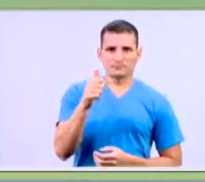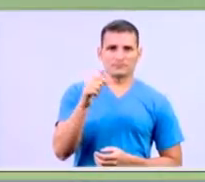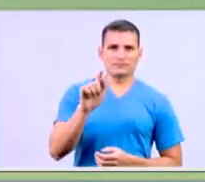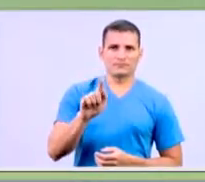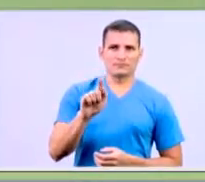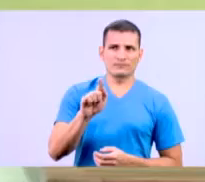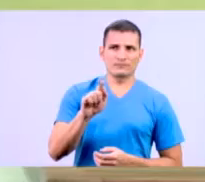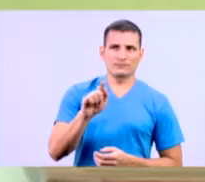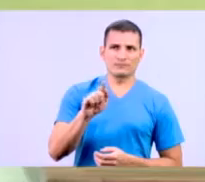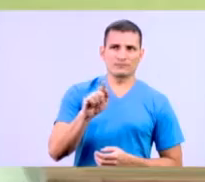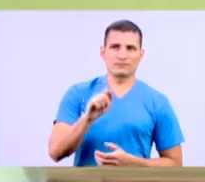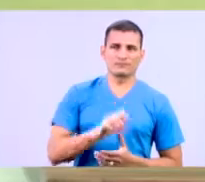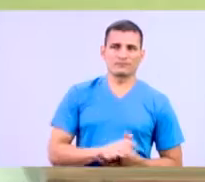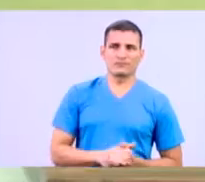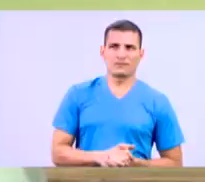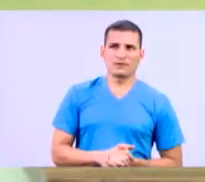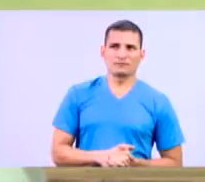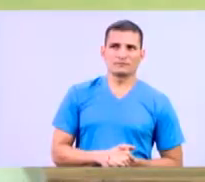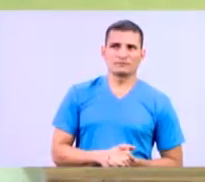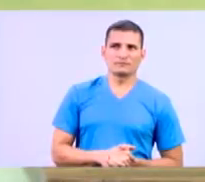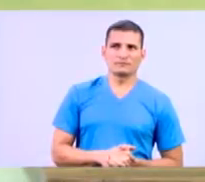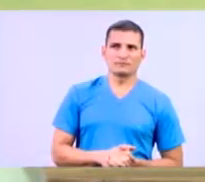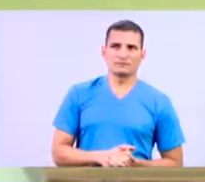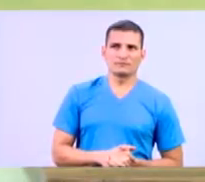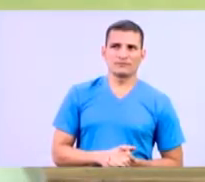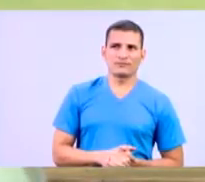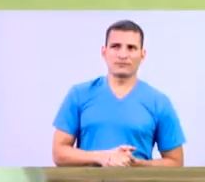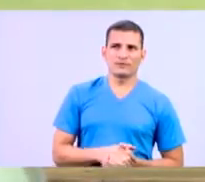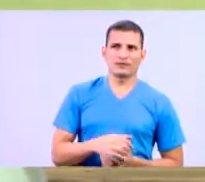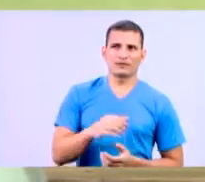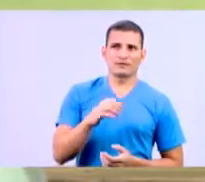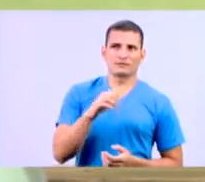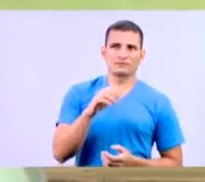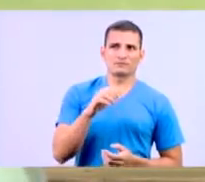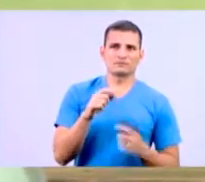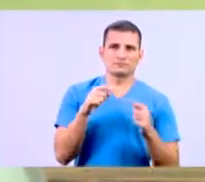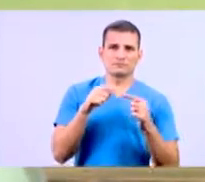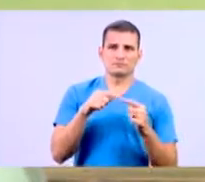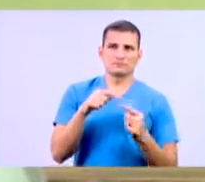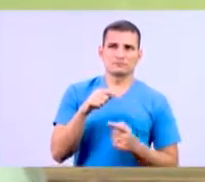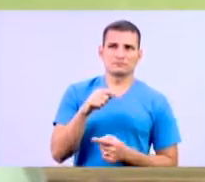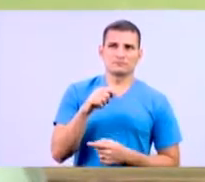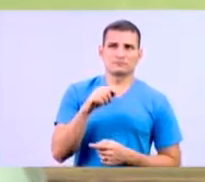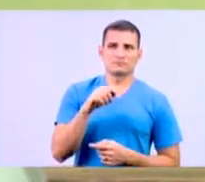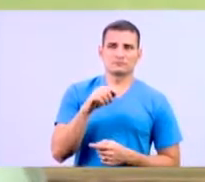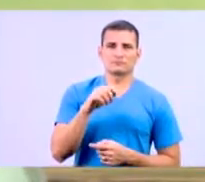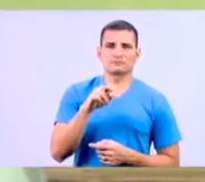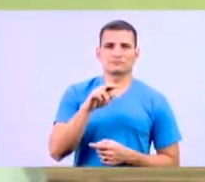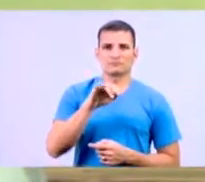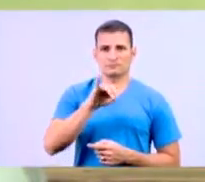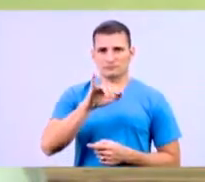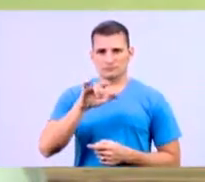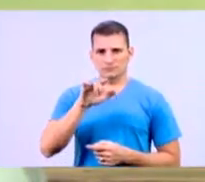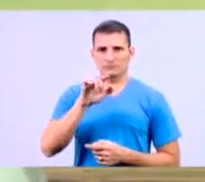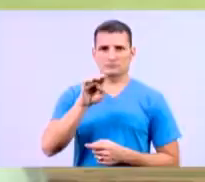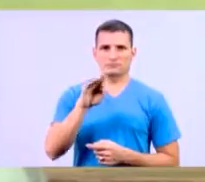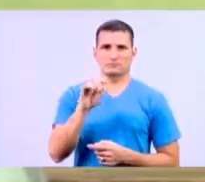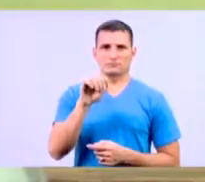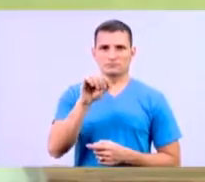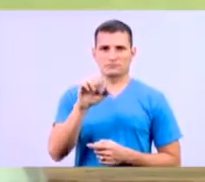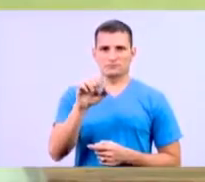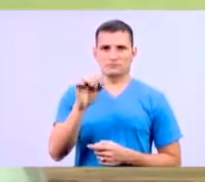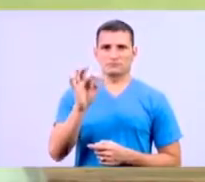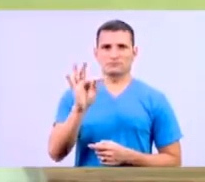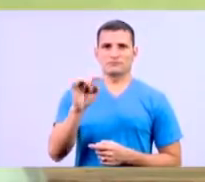802.11G e a outra ponta seria utilizando a conexão 1000 base TX. 1000 base TX, correto. Tá